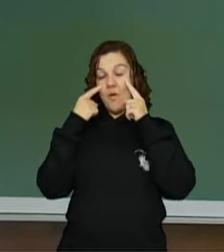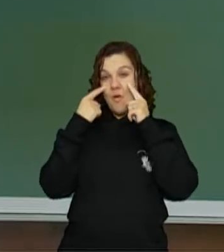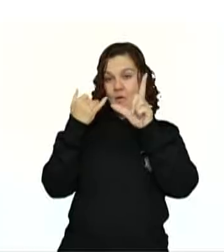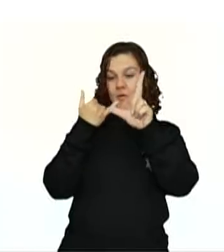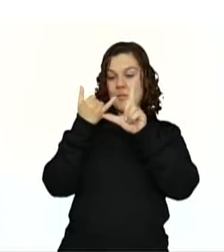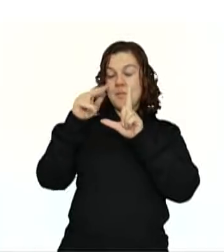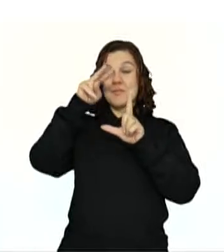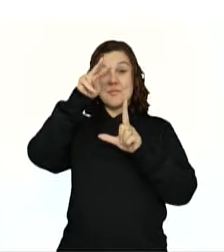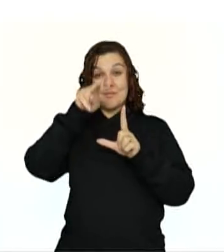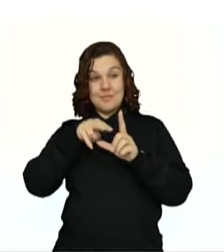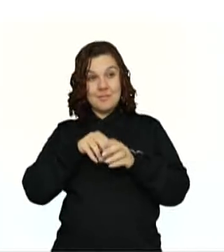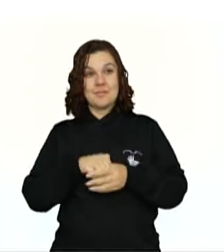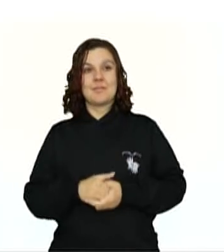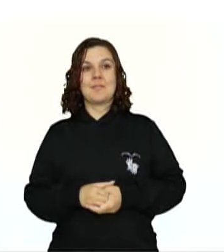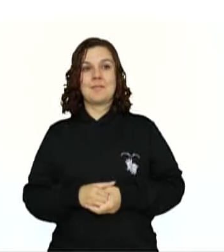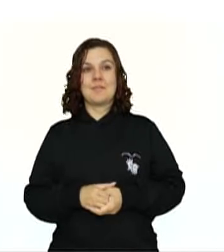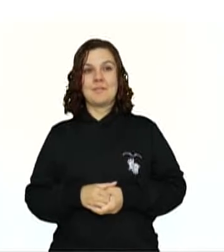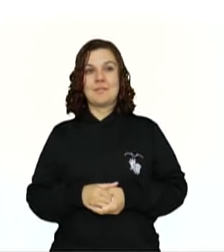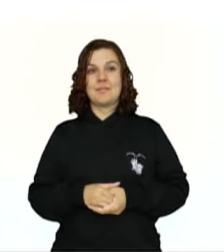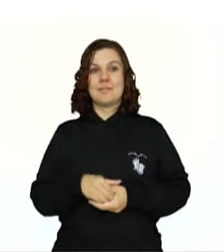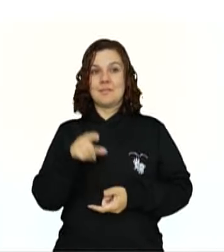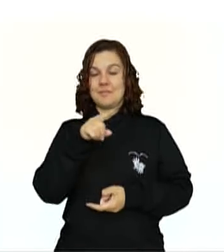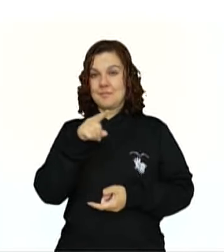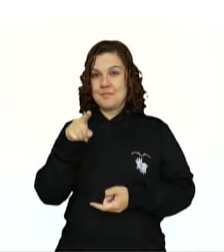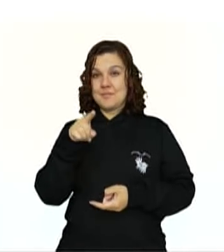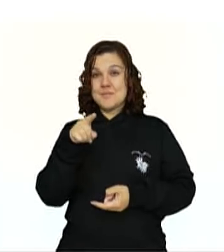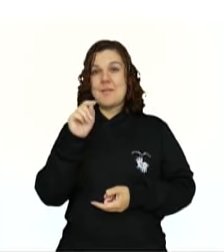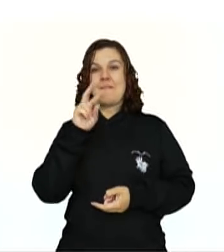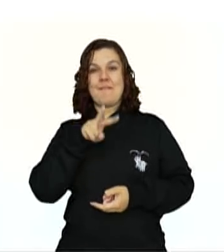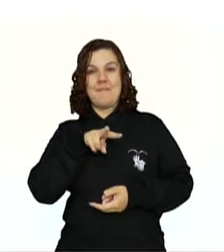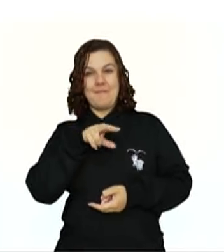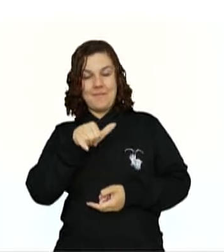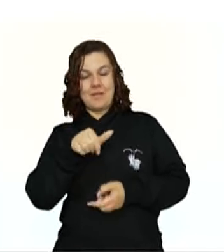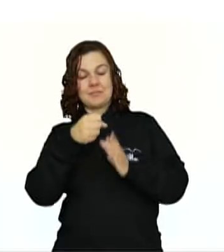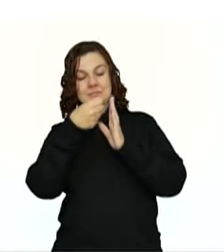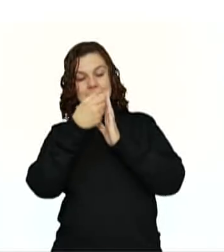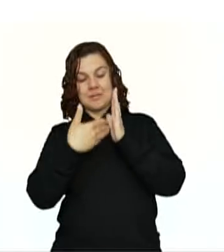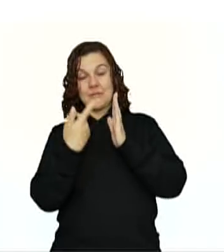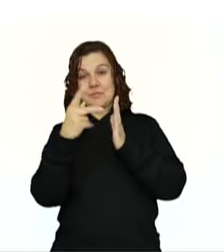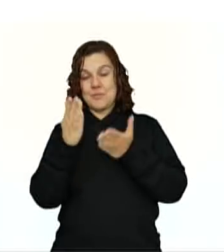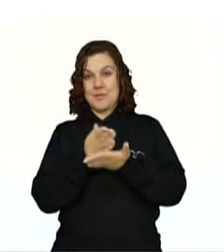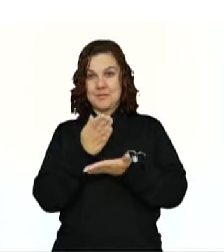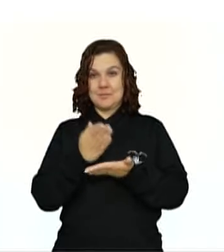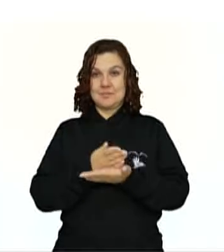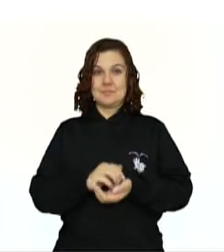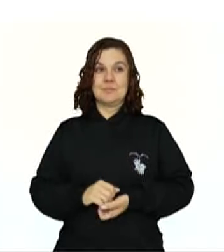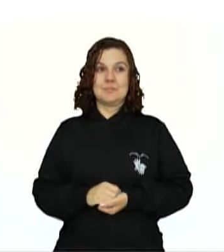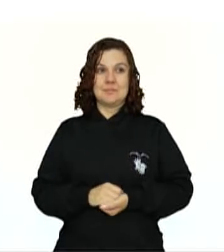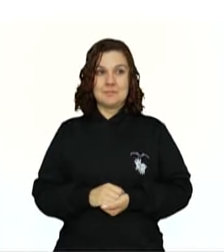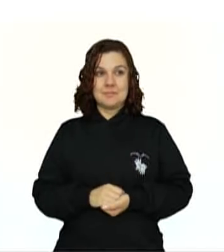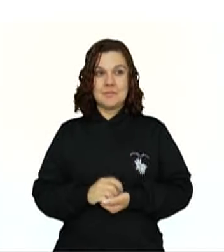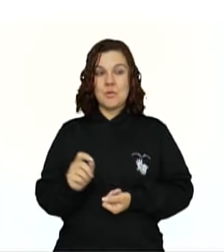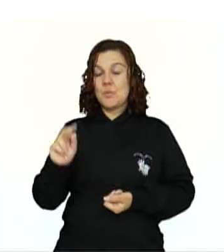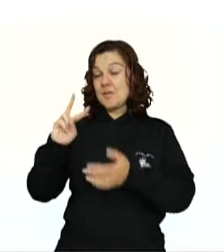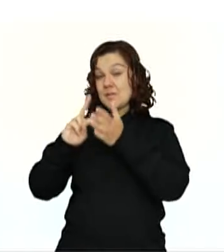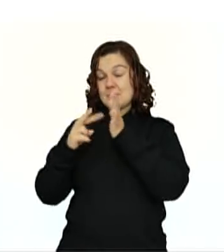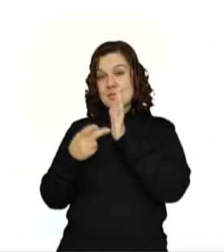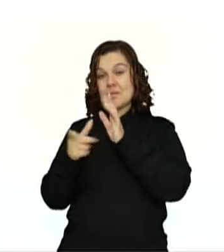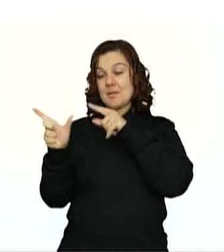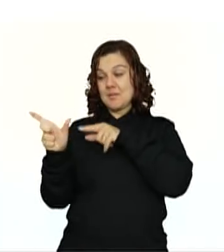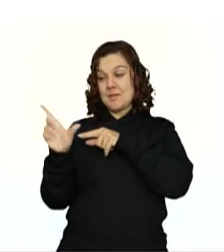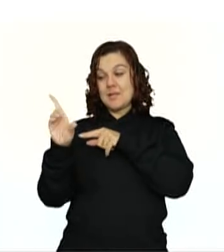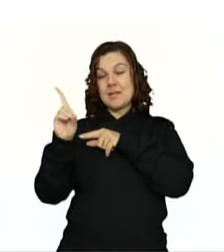a leitura e vocês vão ali no seu caderno, escreva no seu caderno, né? O que